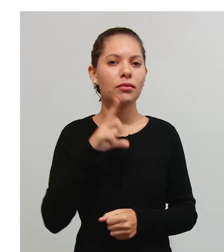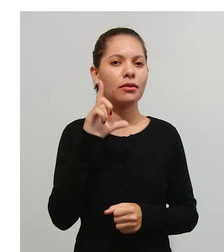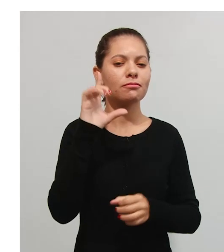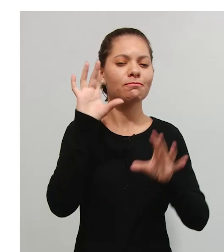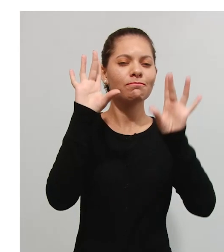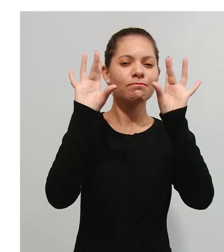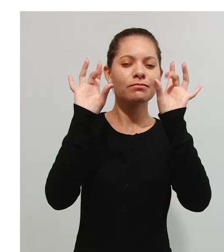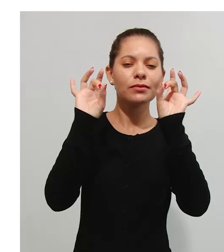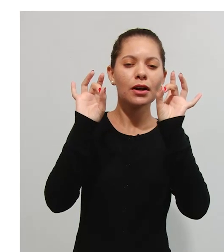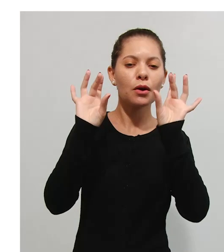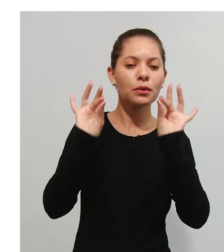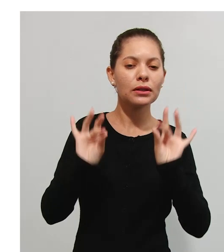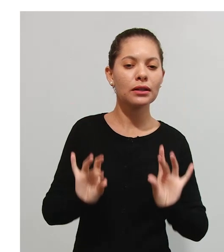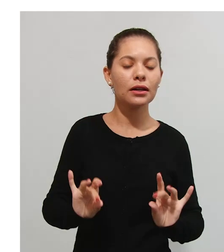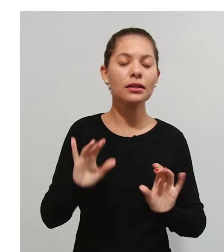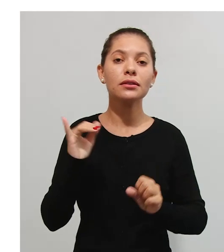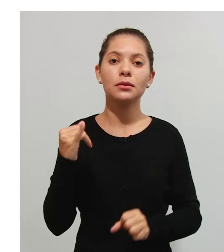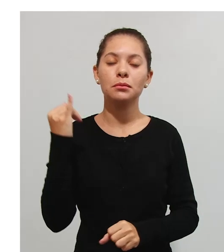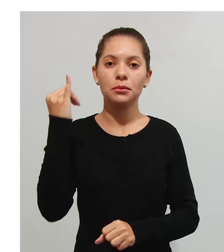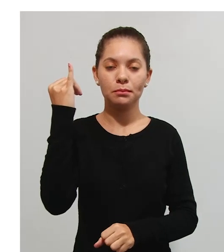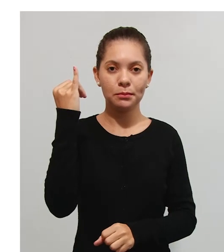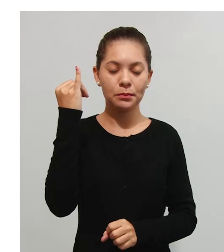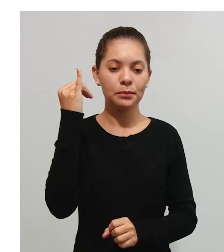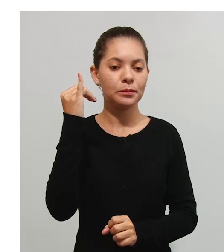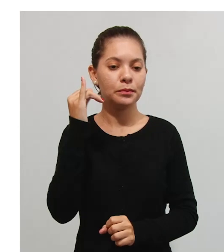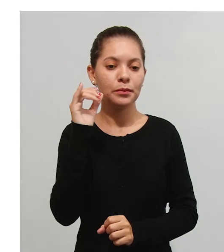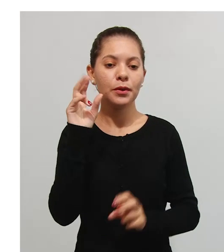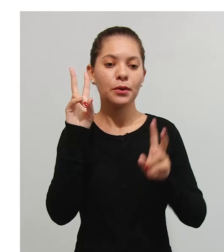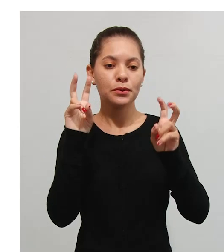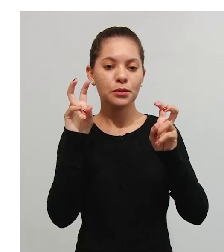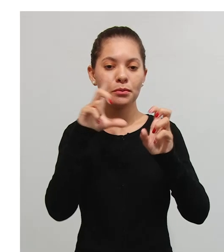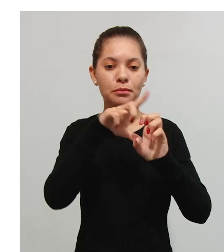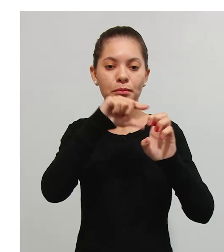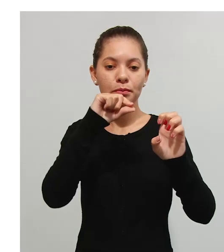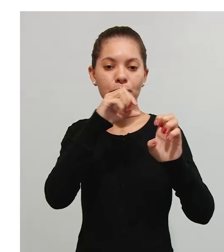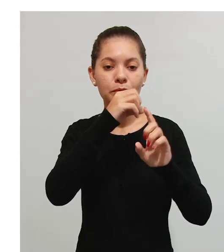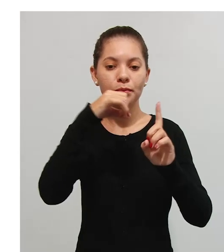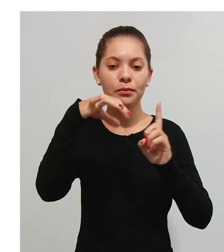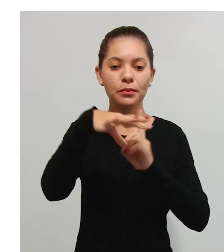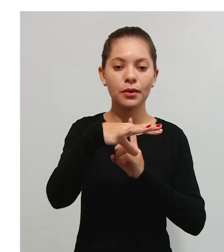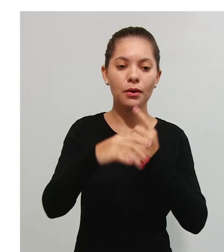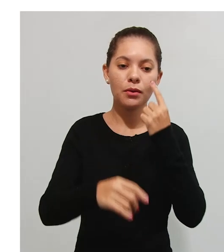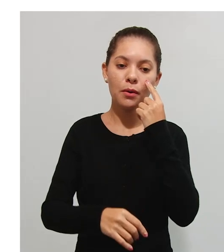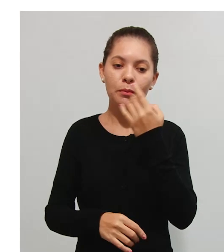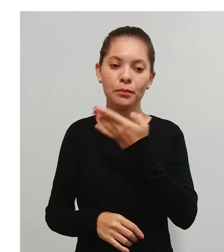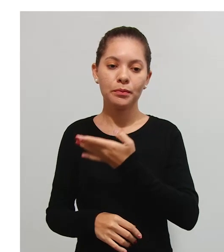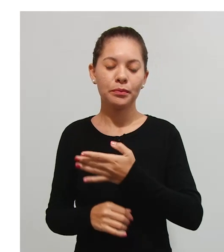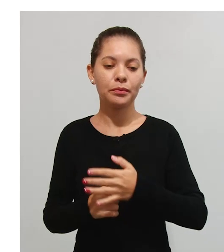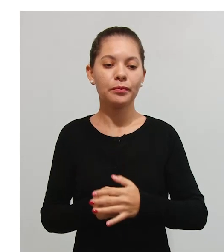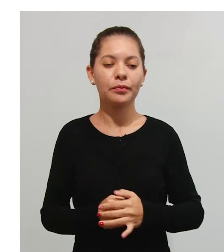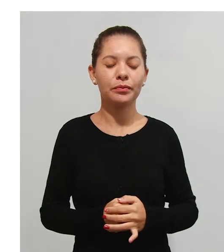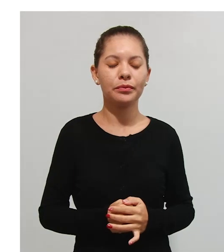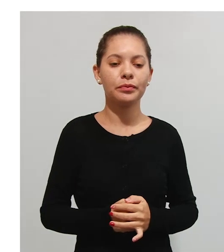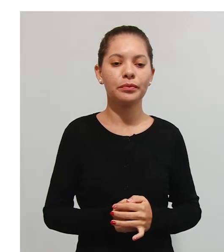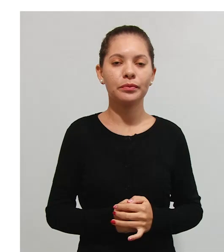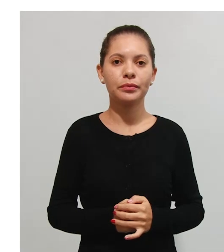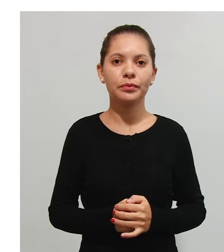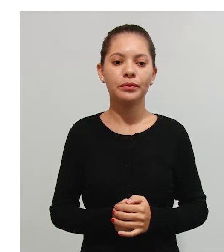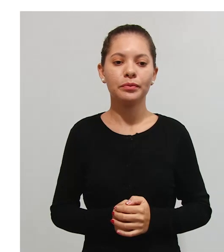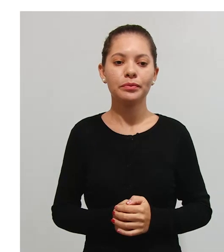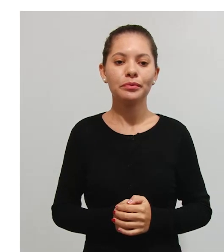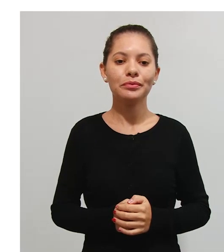esse quadro, ele traz algumas informações aí importantes a respeito do empreendedorismo social. Nós temos aqui